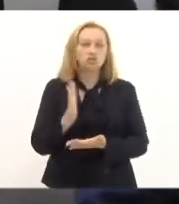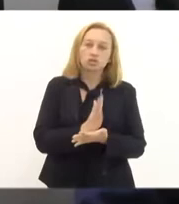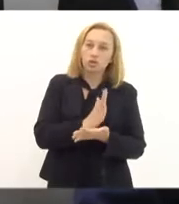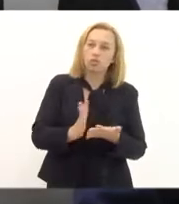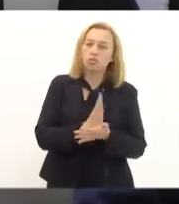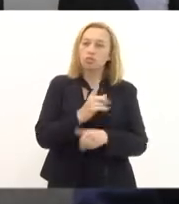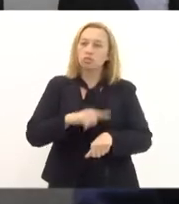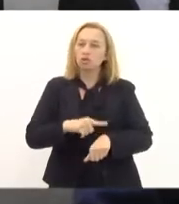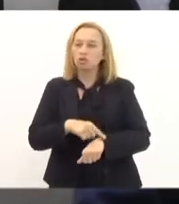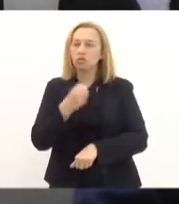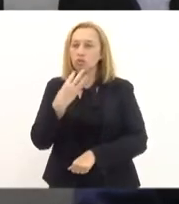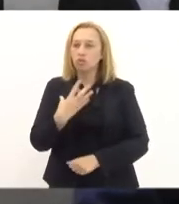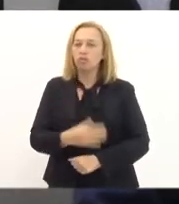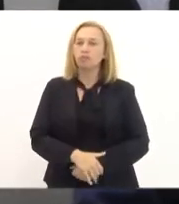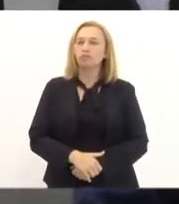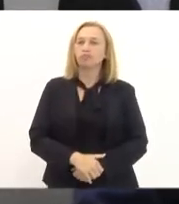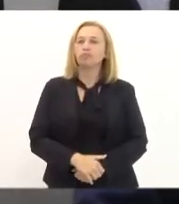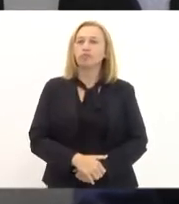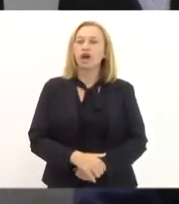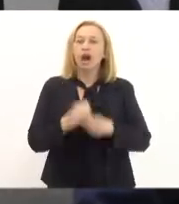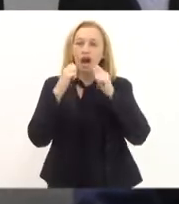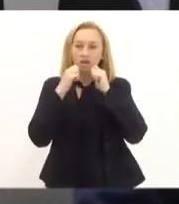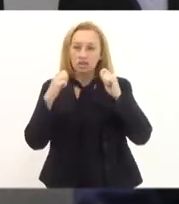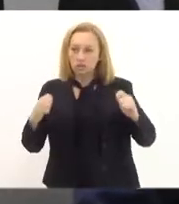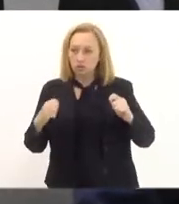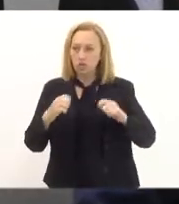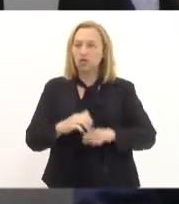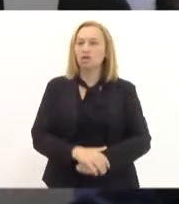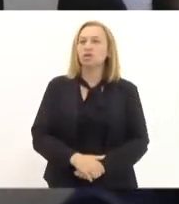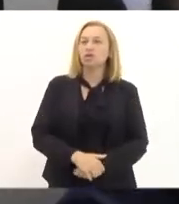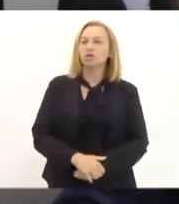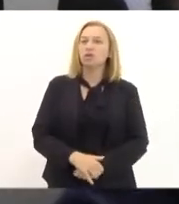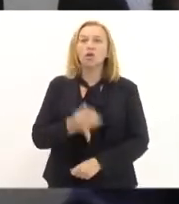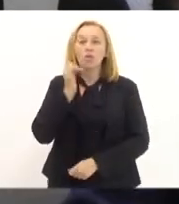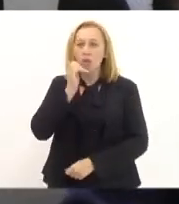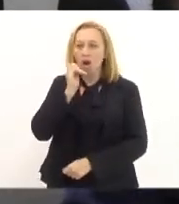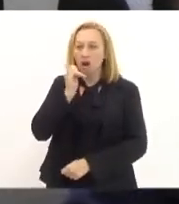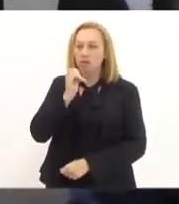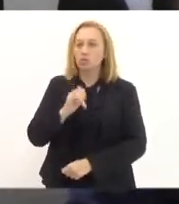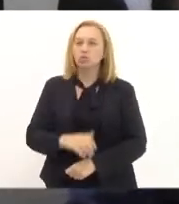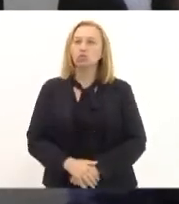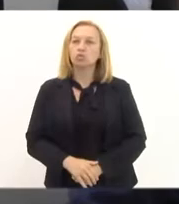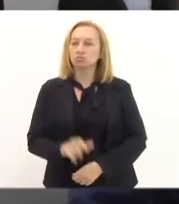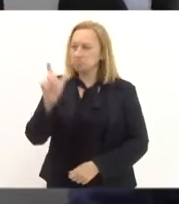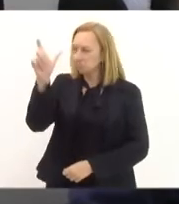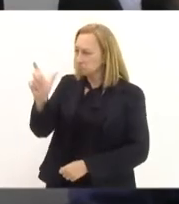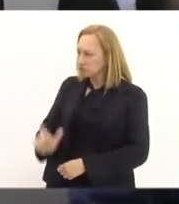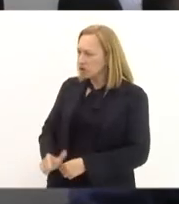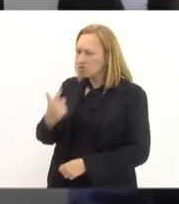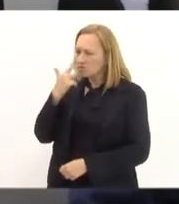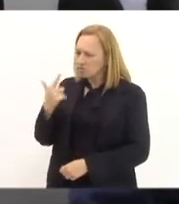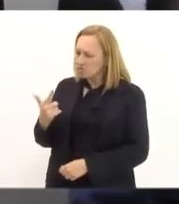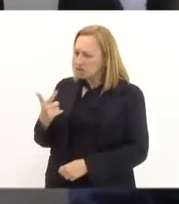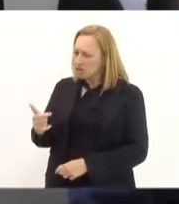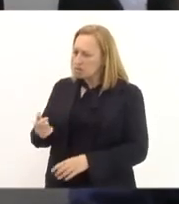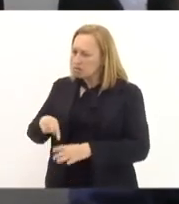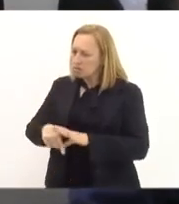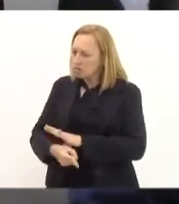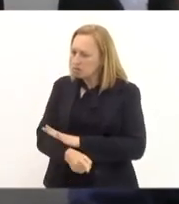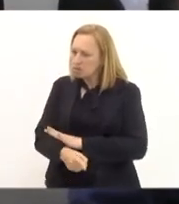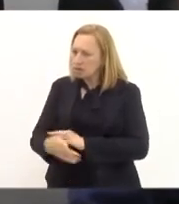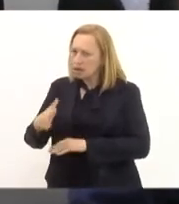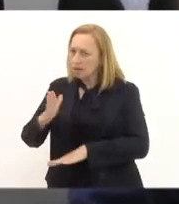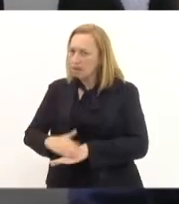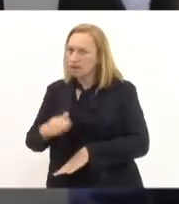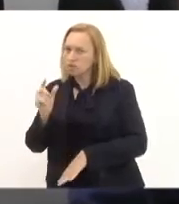valeria a pena né Assessoria o seu relator e olhava um pouco tentar buscar um